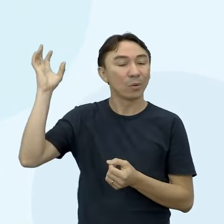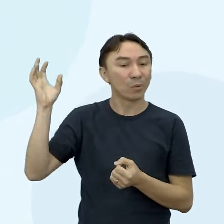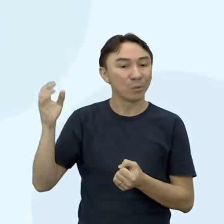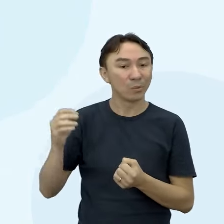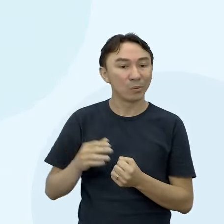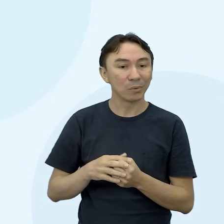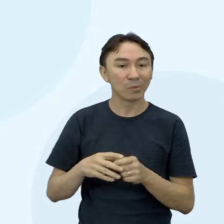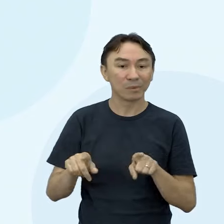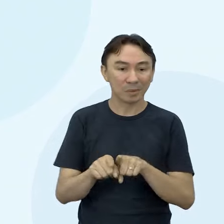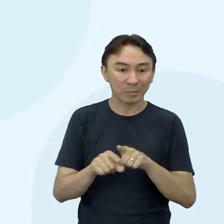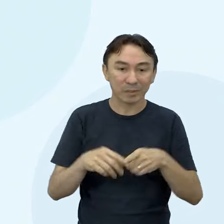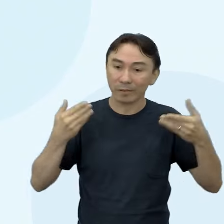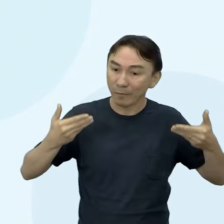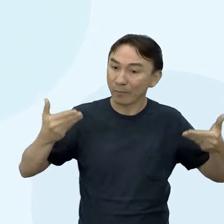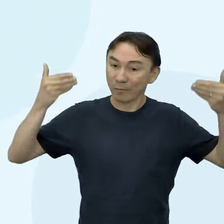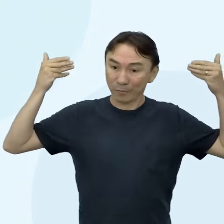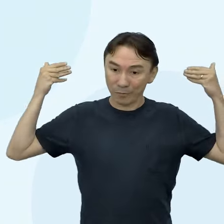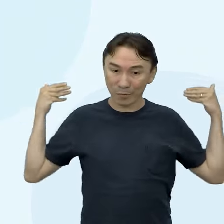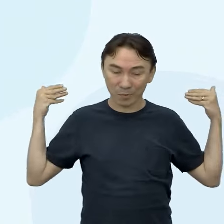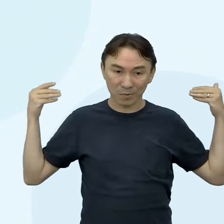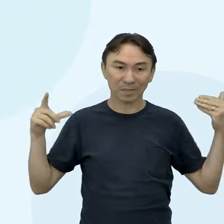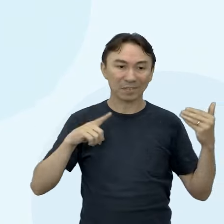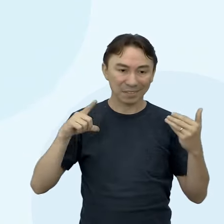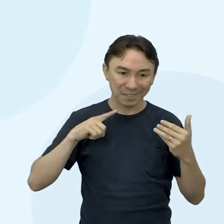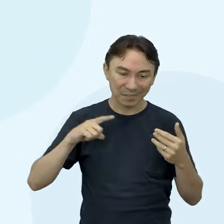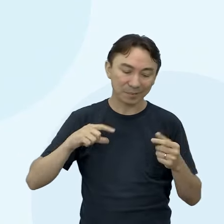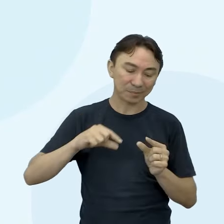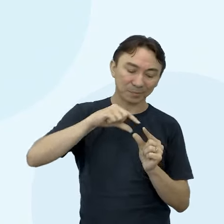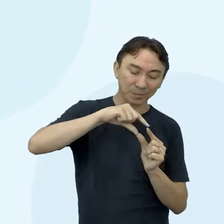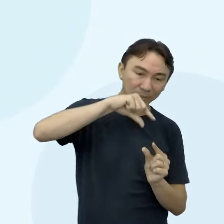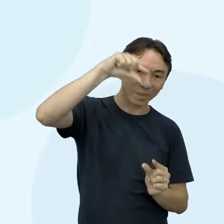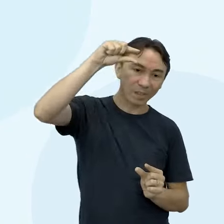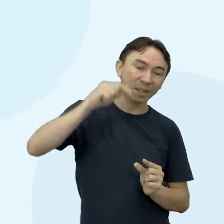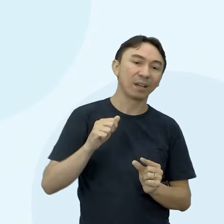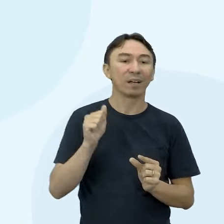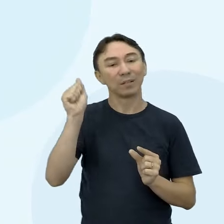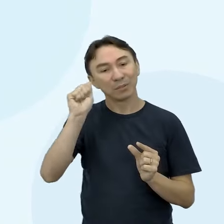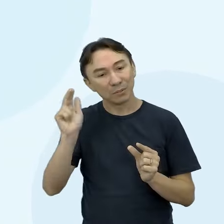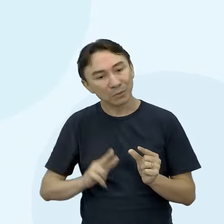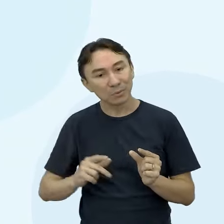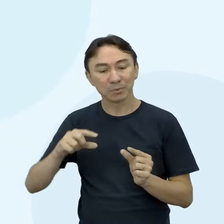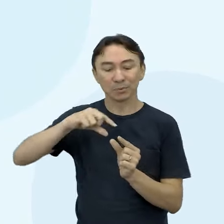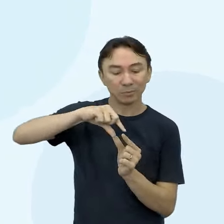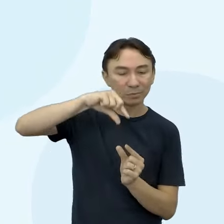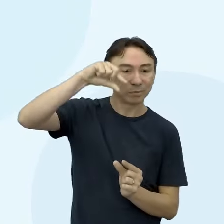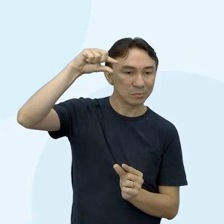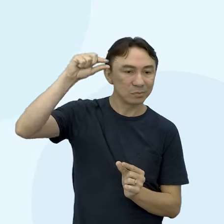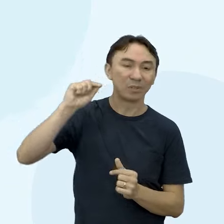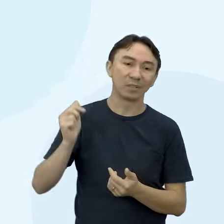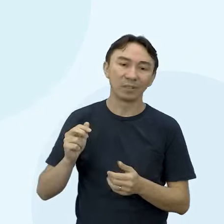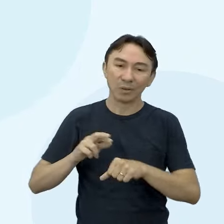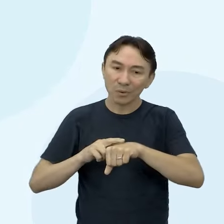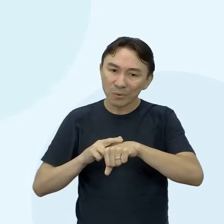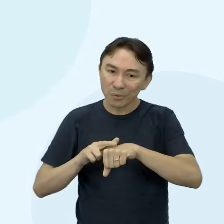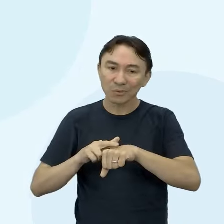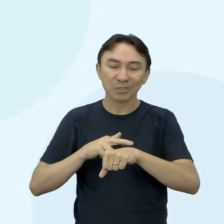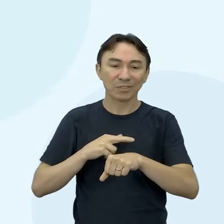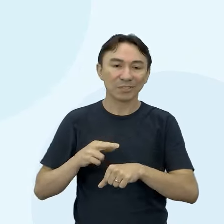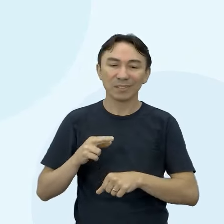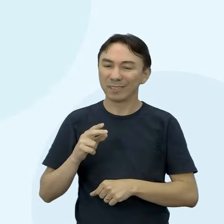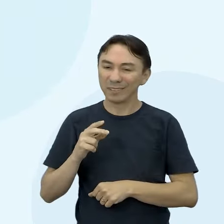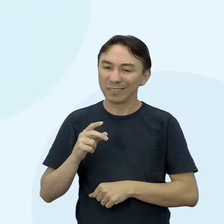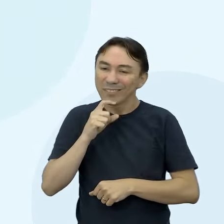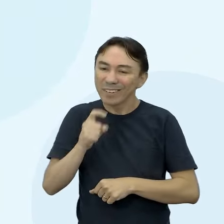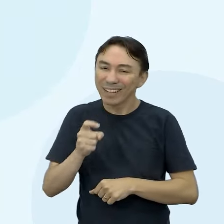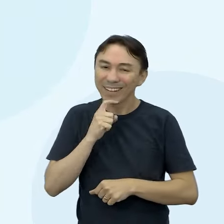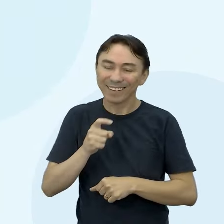tem as colunas azuis, as colunas roxa, verde e rosa. Também dá para pensar nas